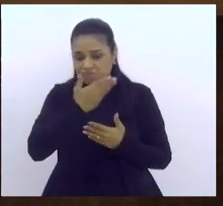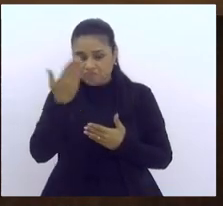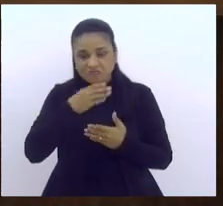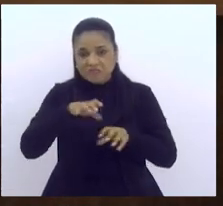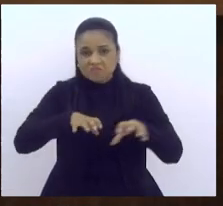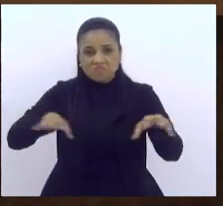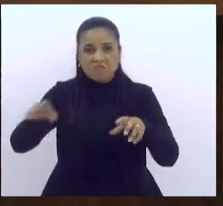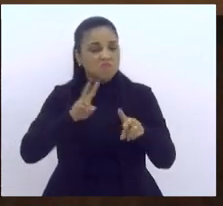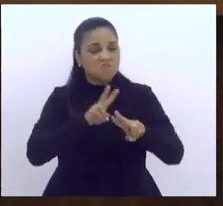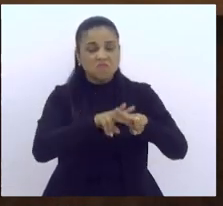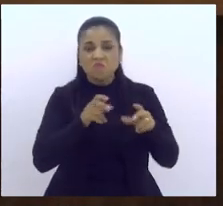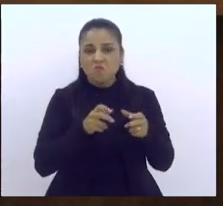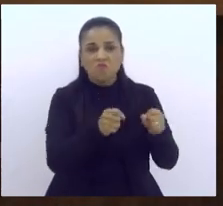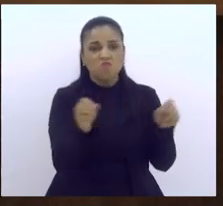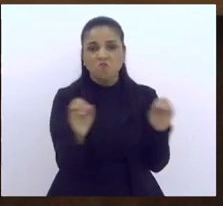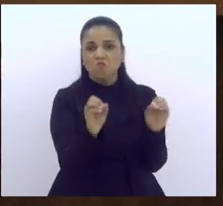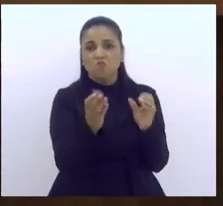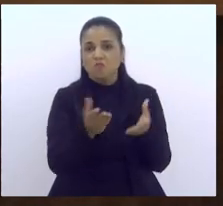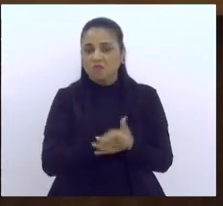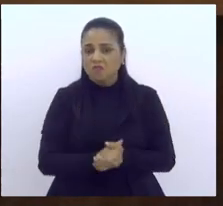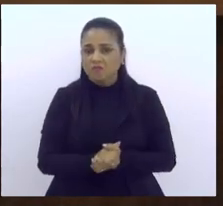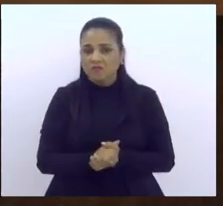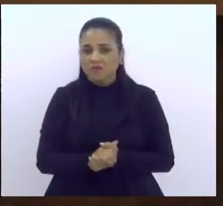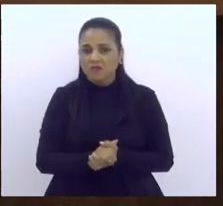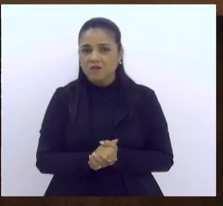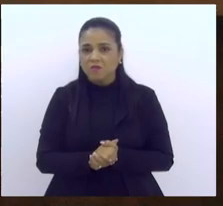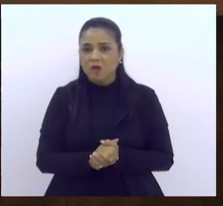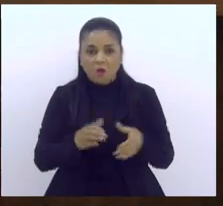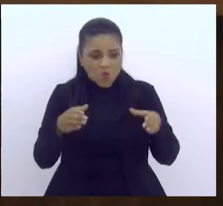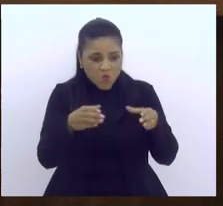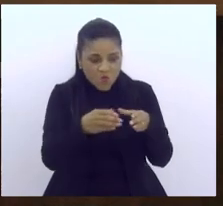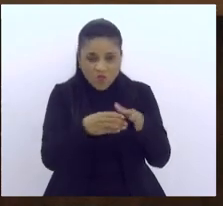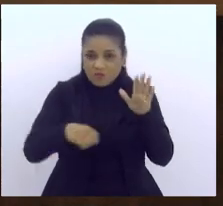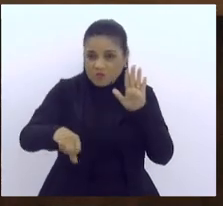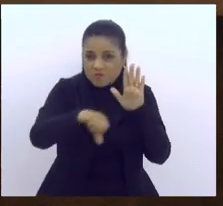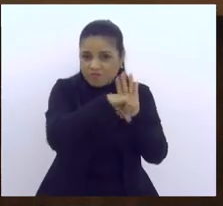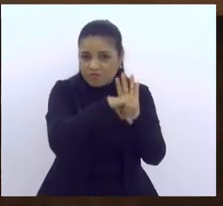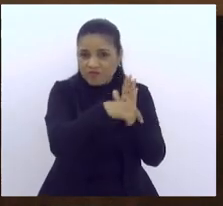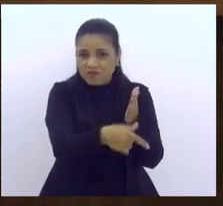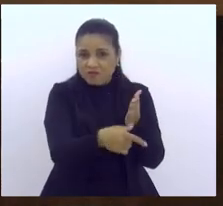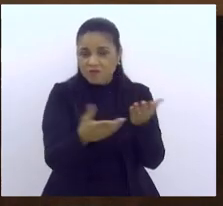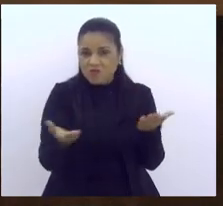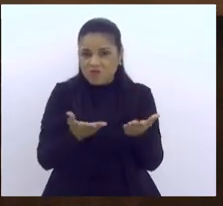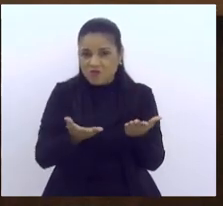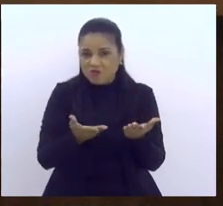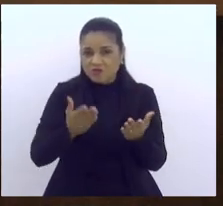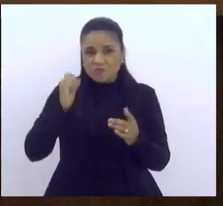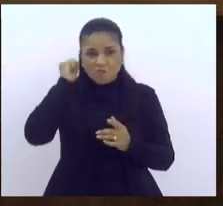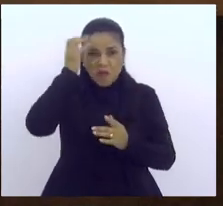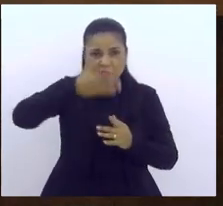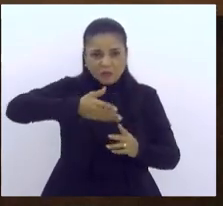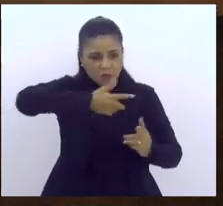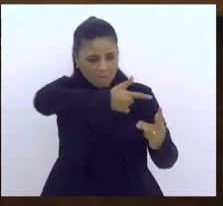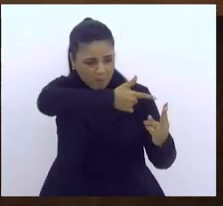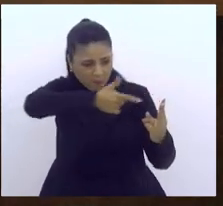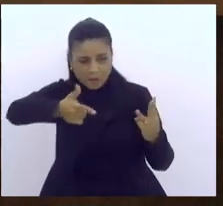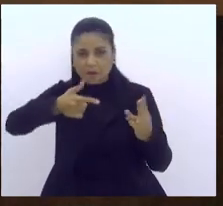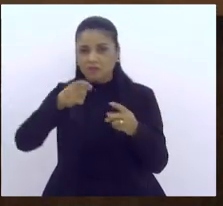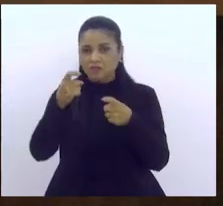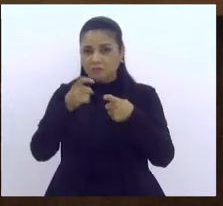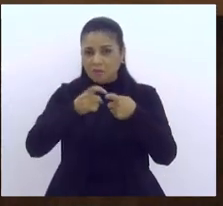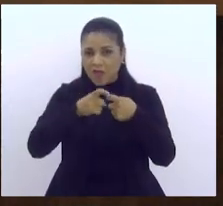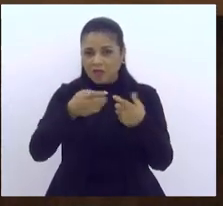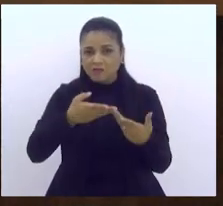não vê prisão. Uma quadrilha que faz o que fez essa madrugada é porque ela